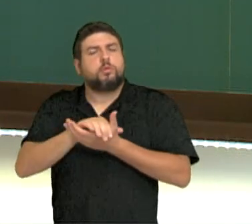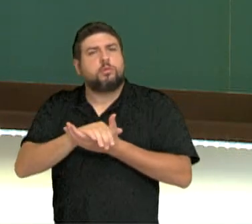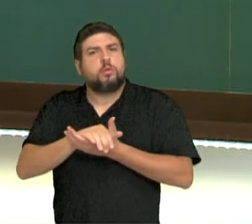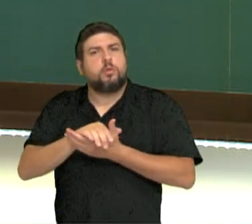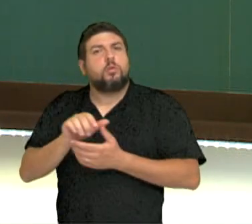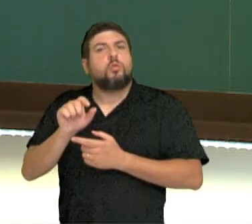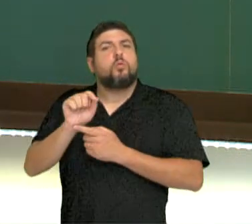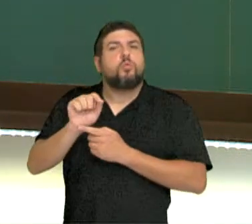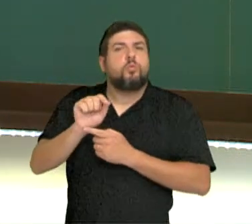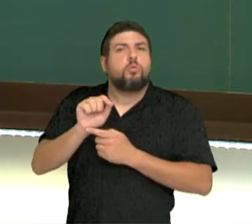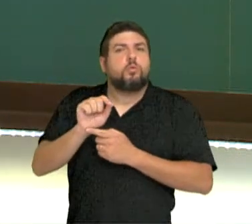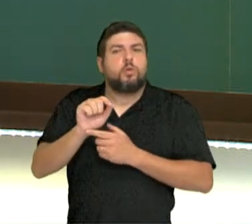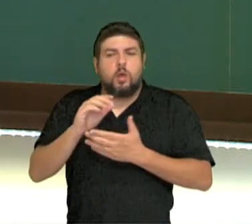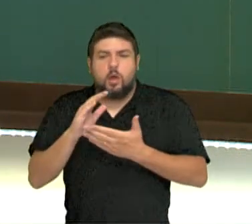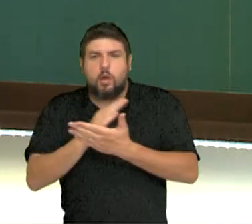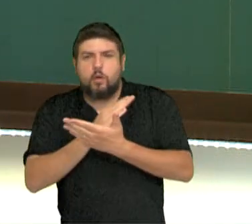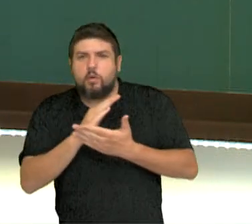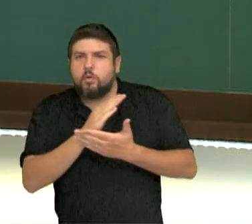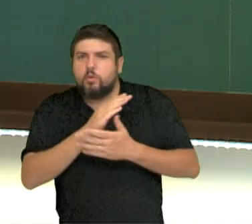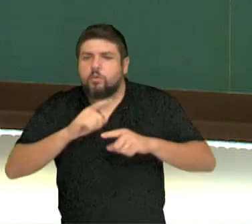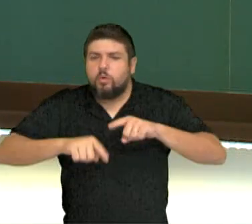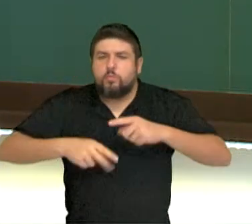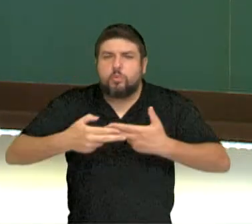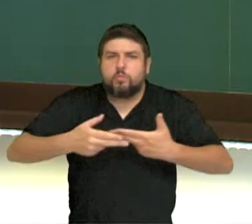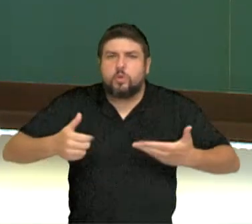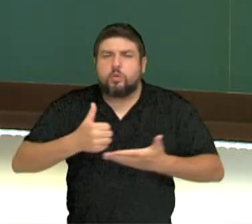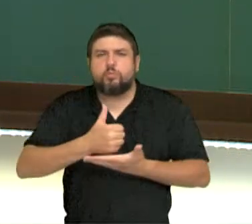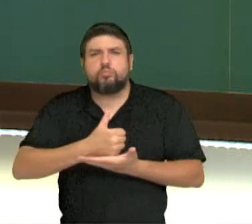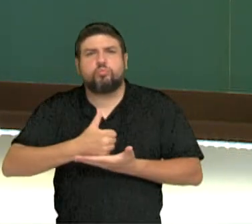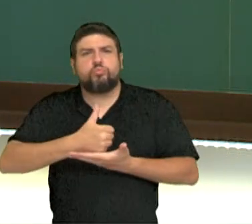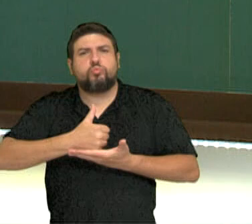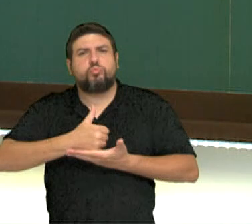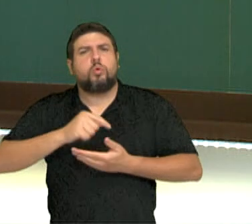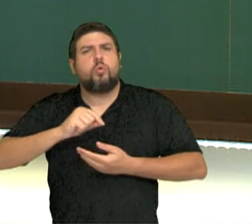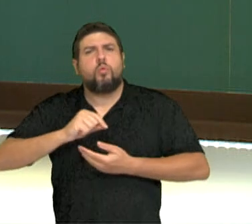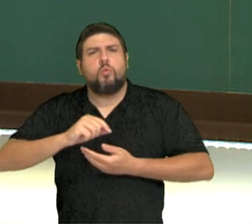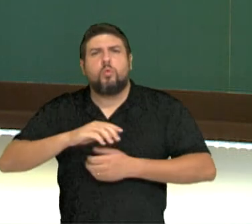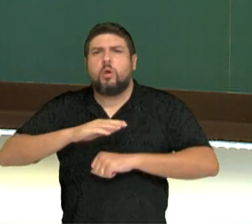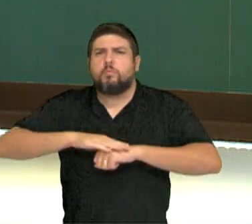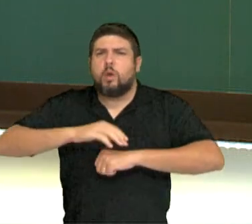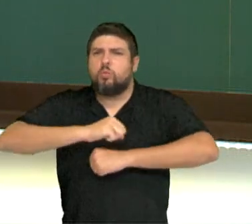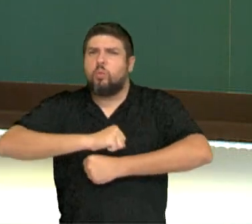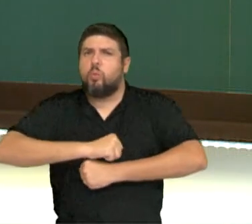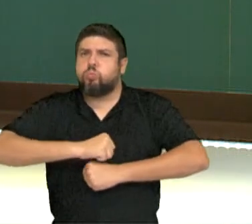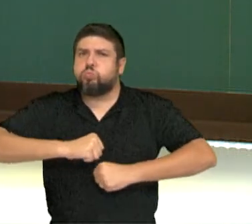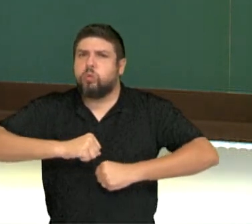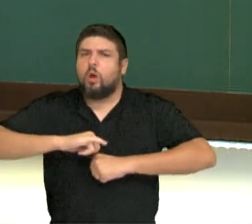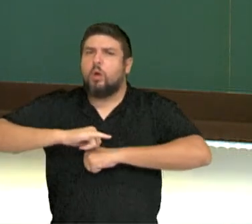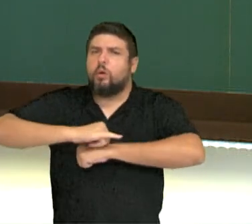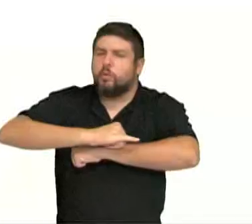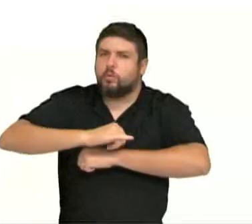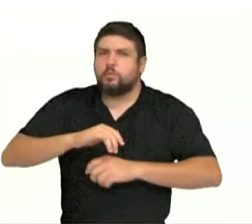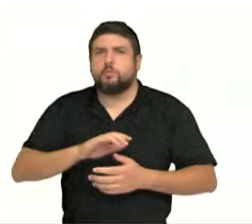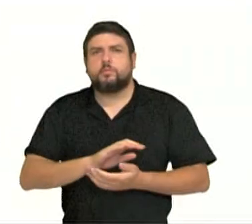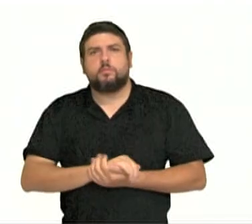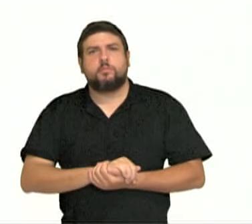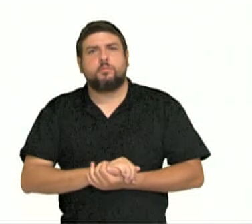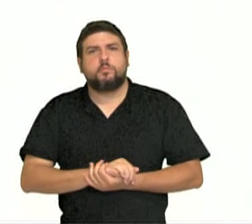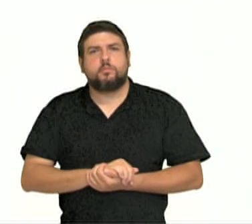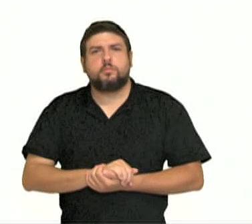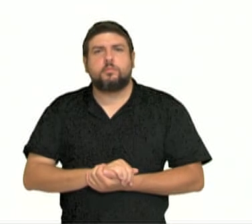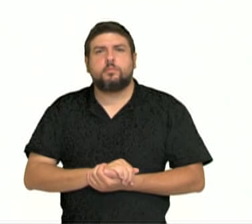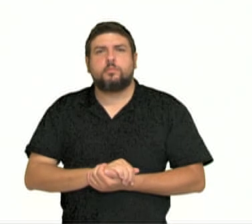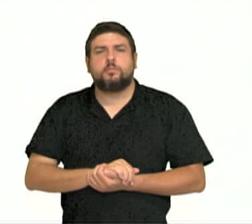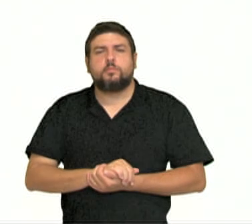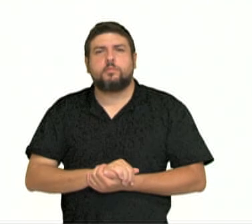a produtos farmacêuticos para ficar cada vez mais gorda. Olha a diferença dos dias atuais, né?